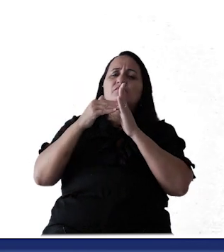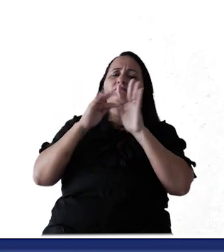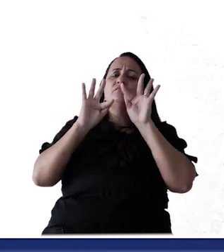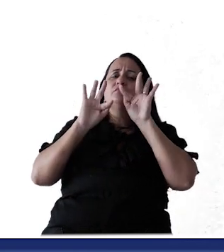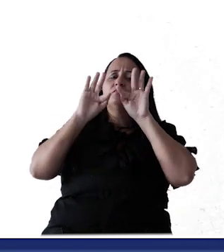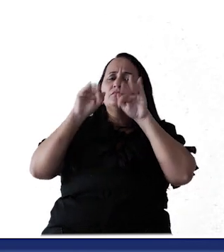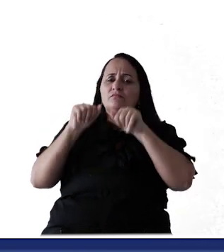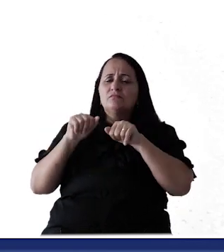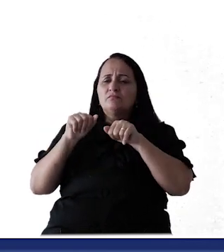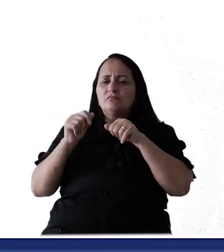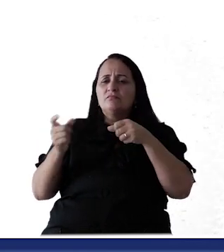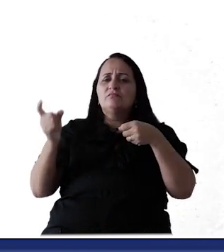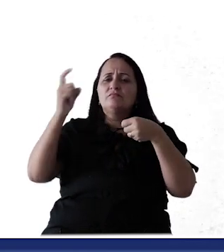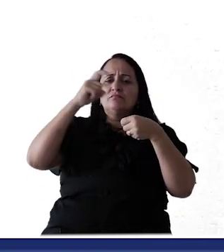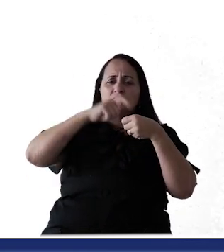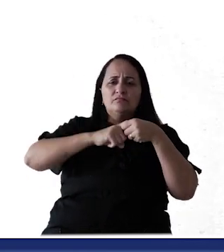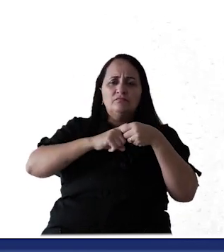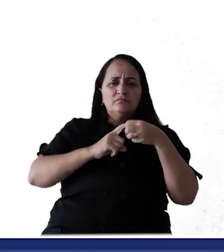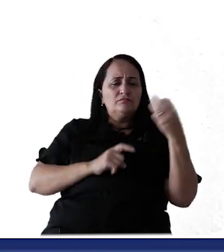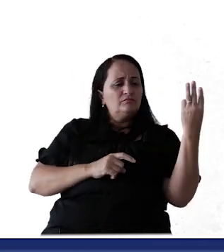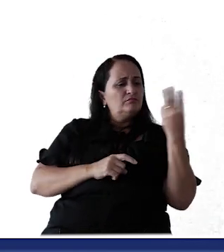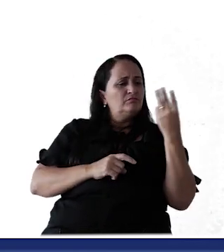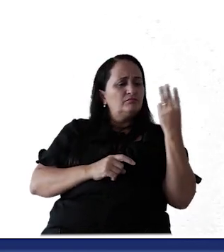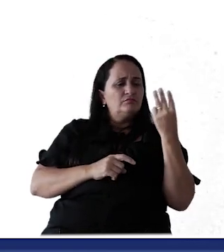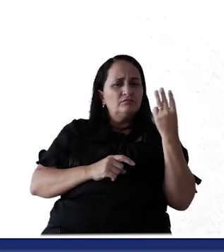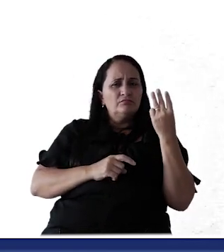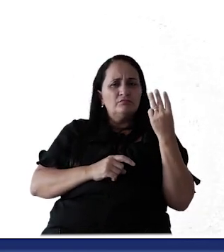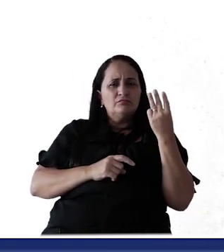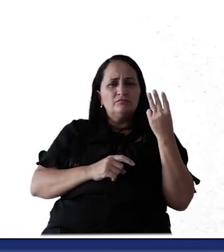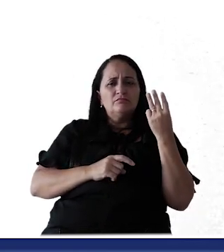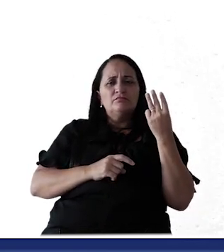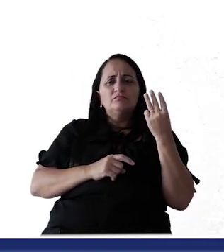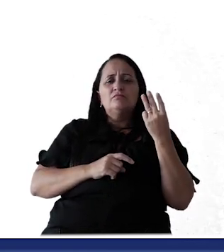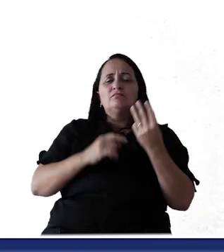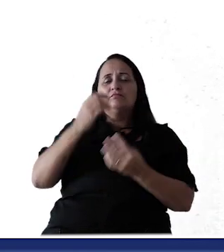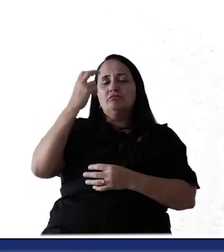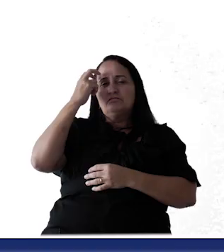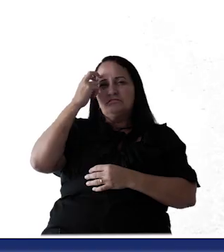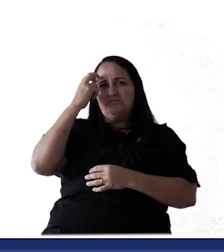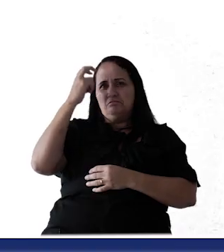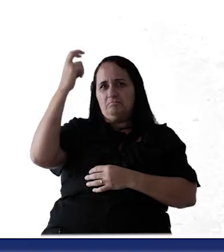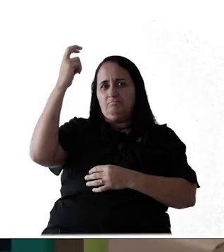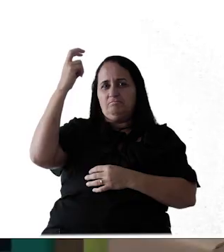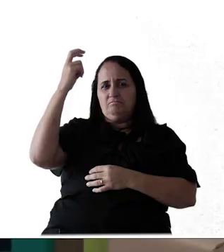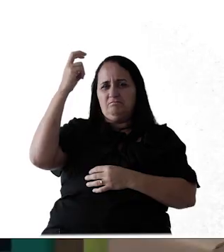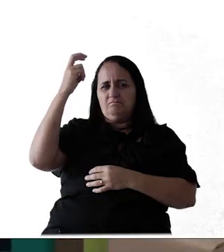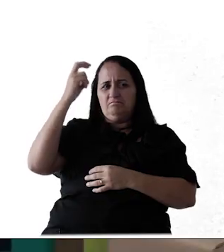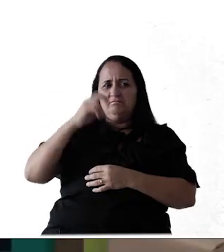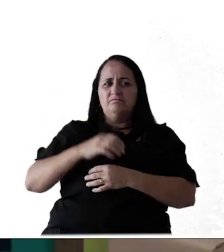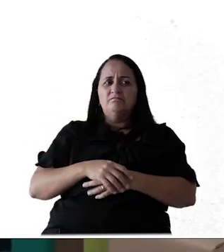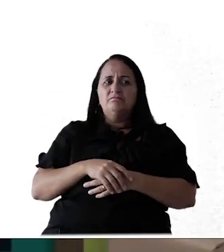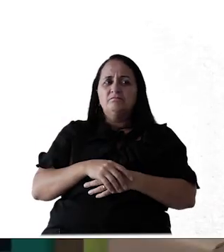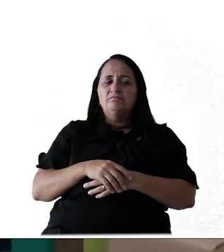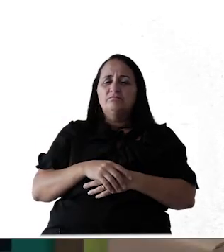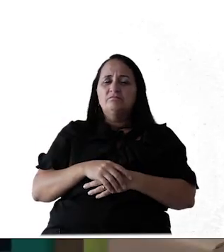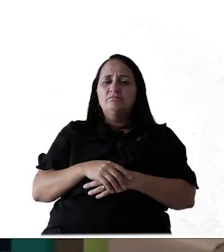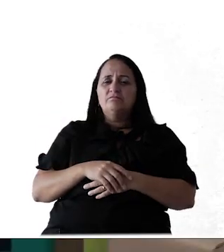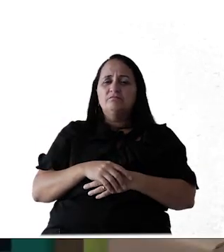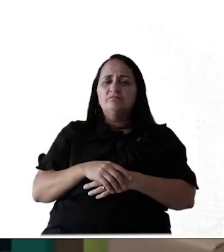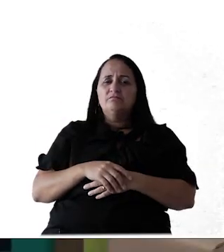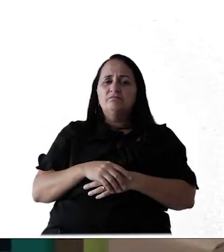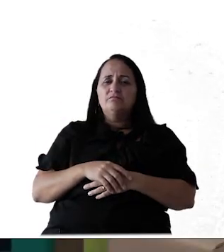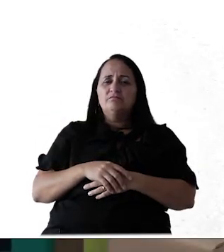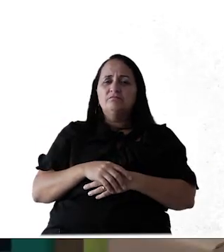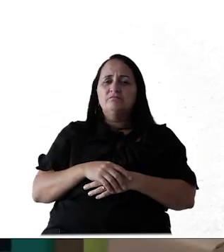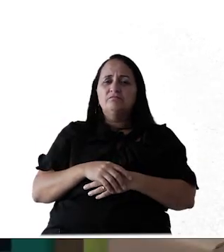no terceiro quadrinho, tornando-se mais inteligível. Olha só,